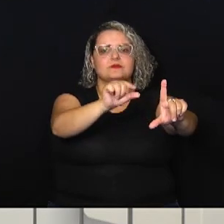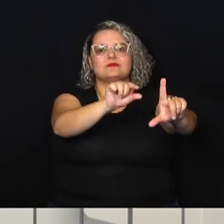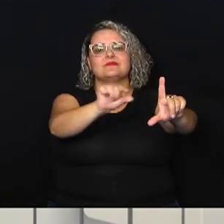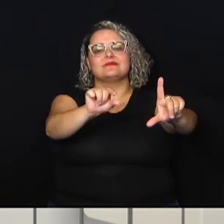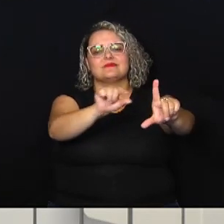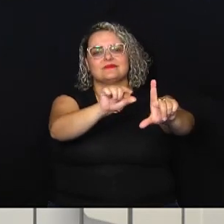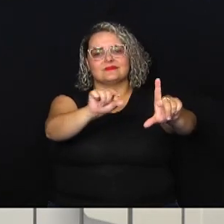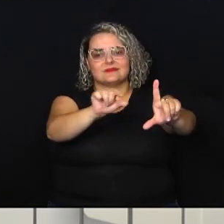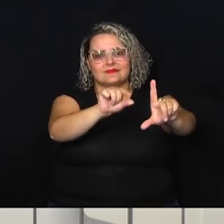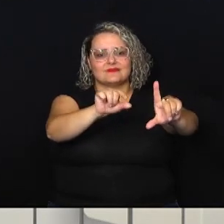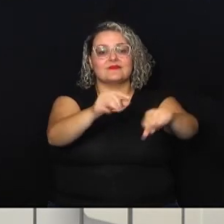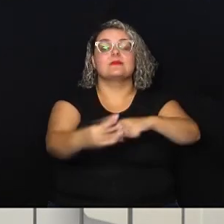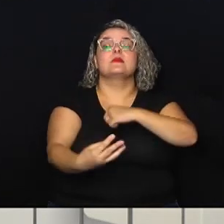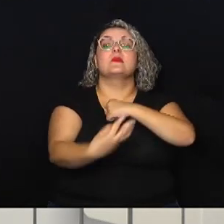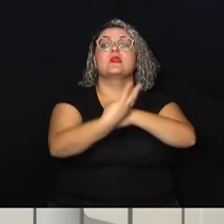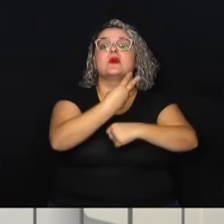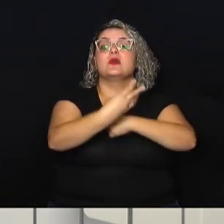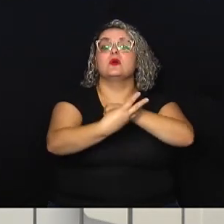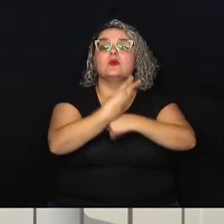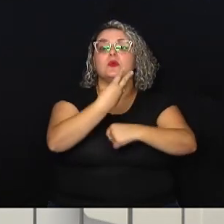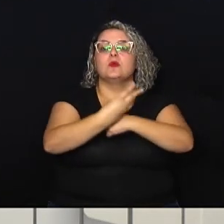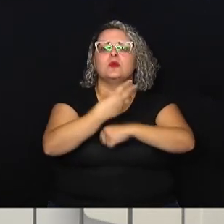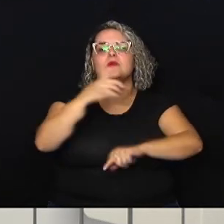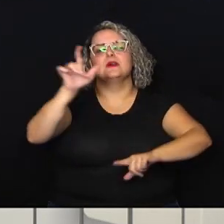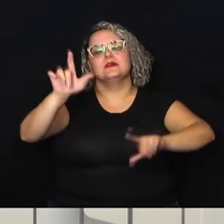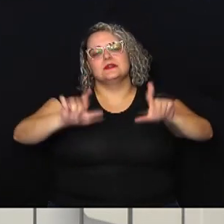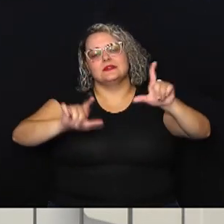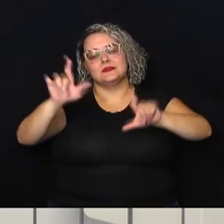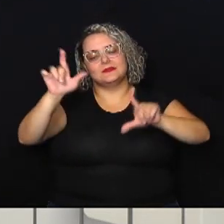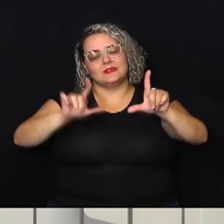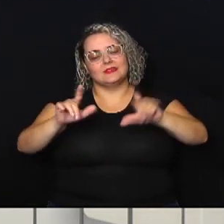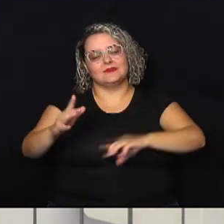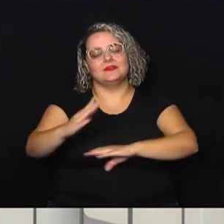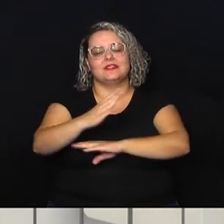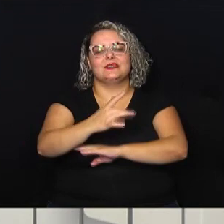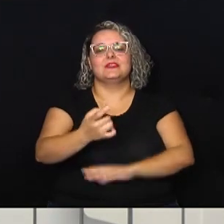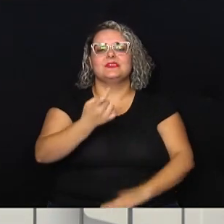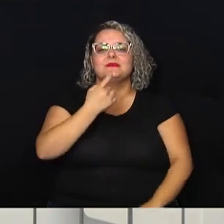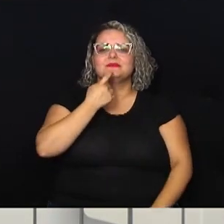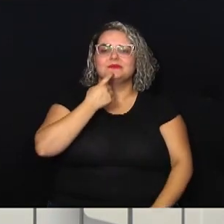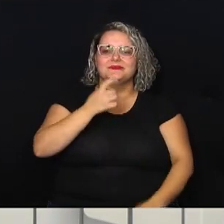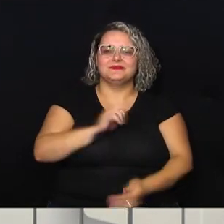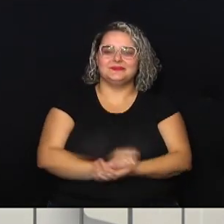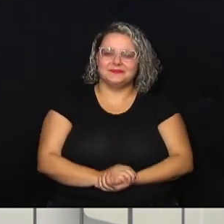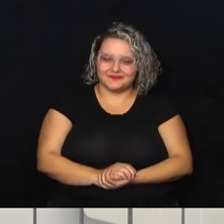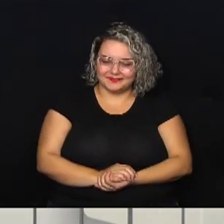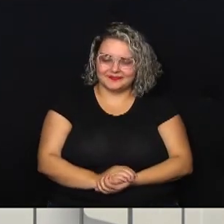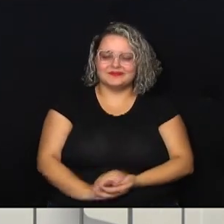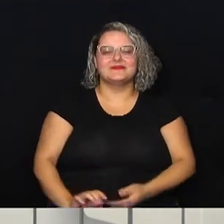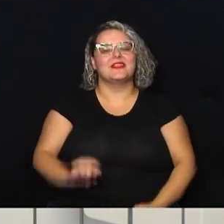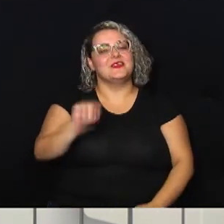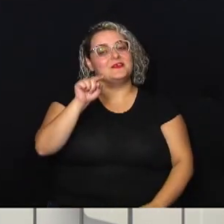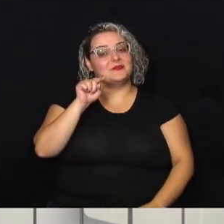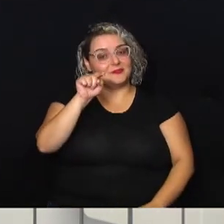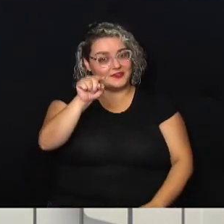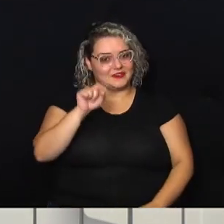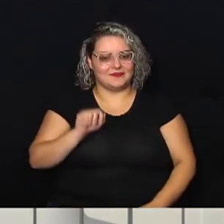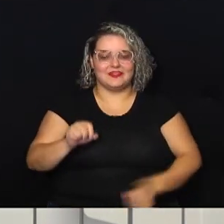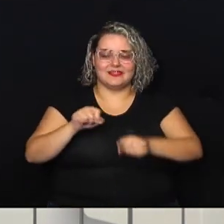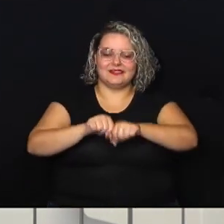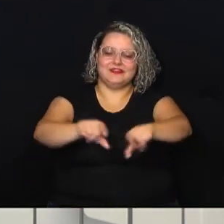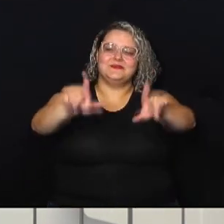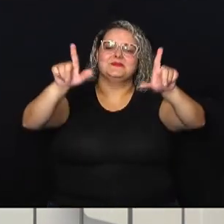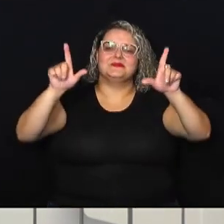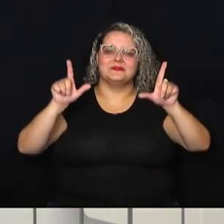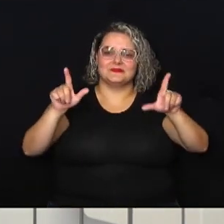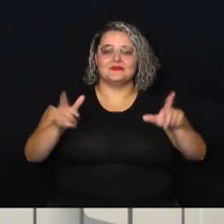seu celular apontada para este QR Code, já aparece uma mensagem no seu celular. O WhatsApp da TV Câmara Campinas. Você aperta